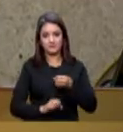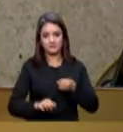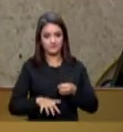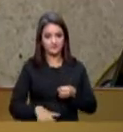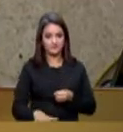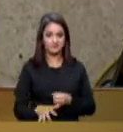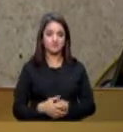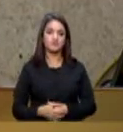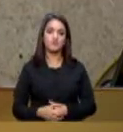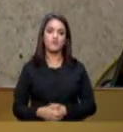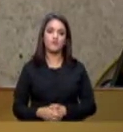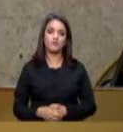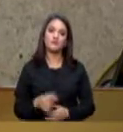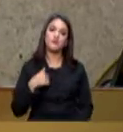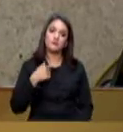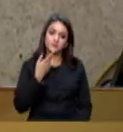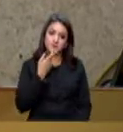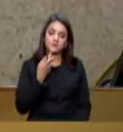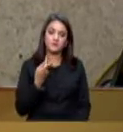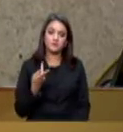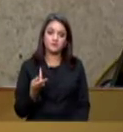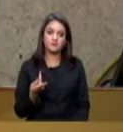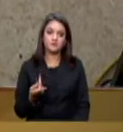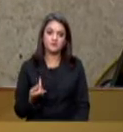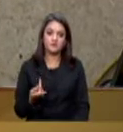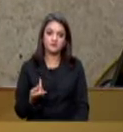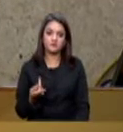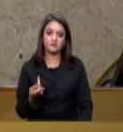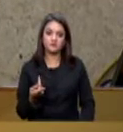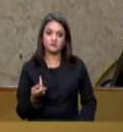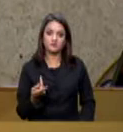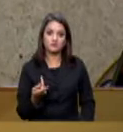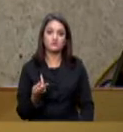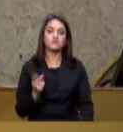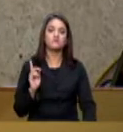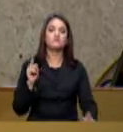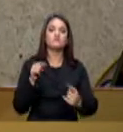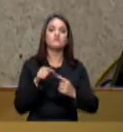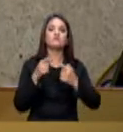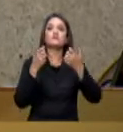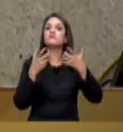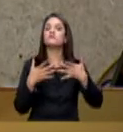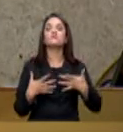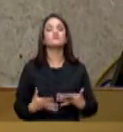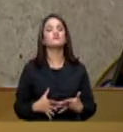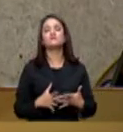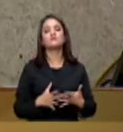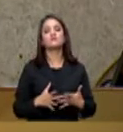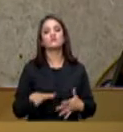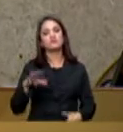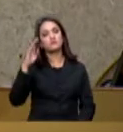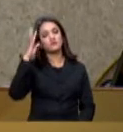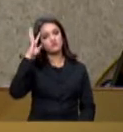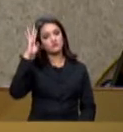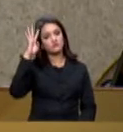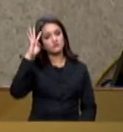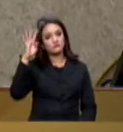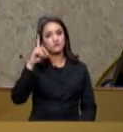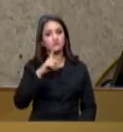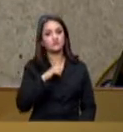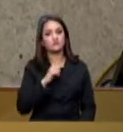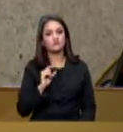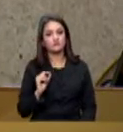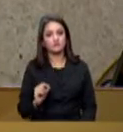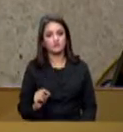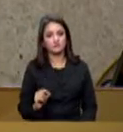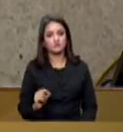Estou afirmando isso a pretexto de esclarecer a premissa teórica da funcionalidade